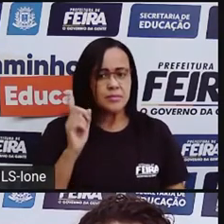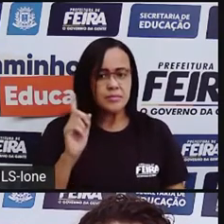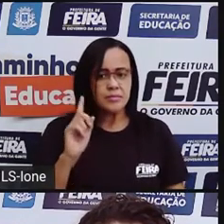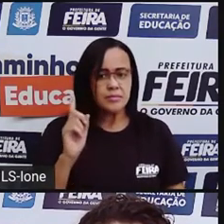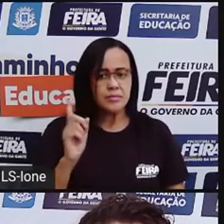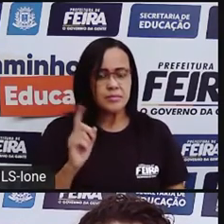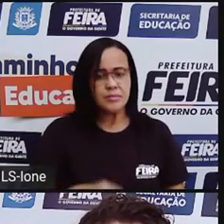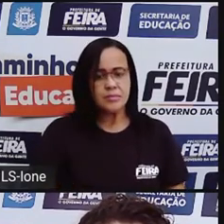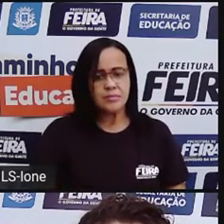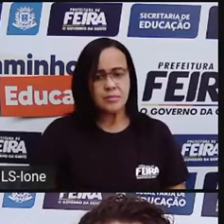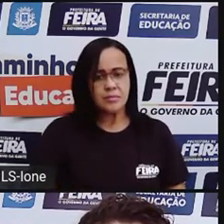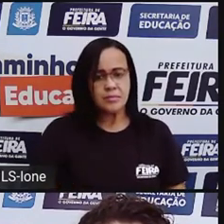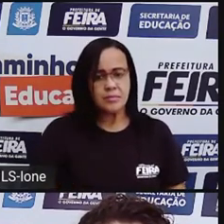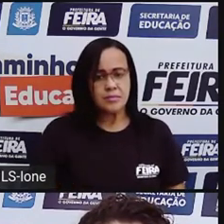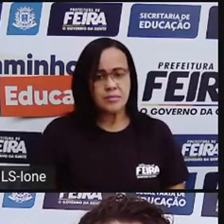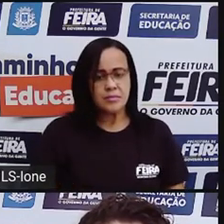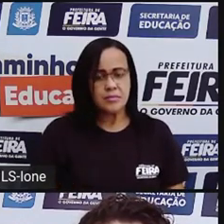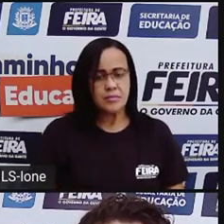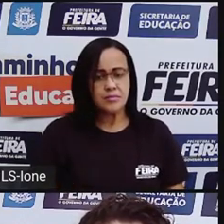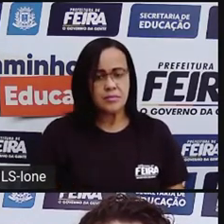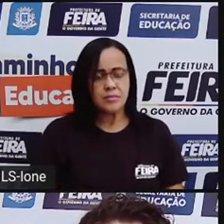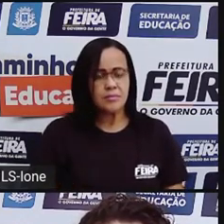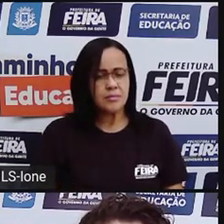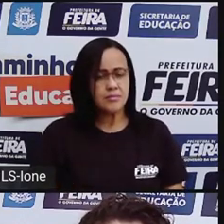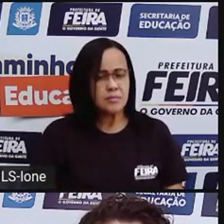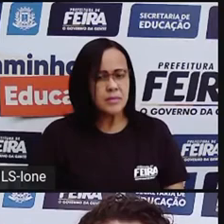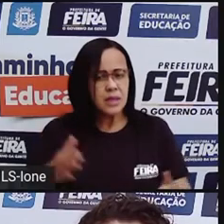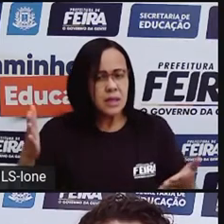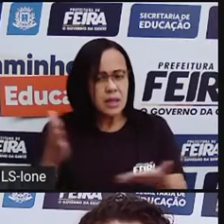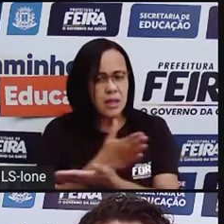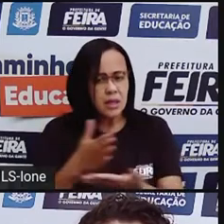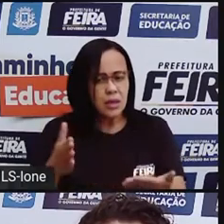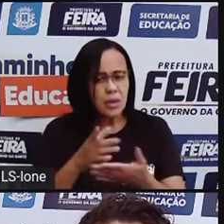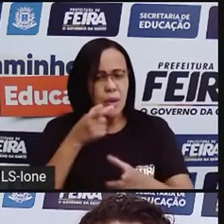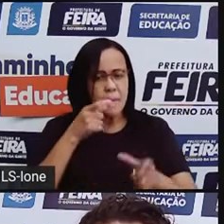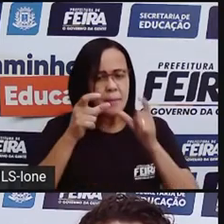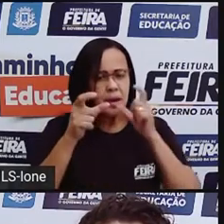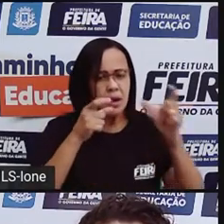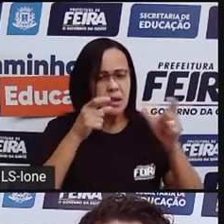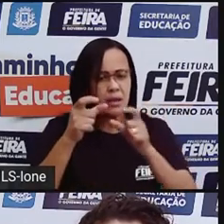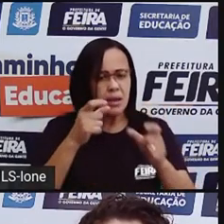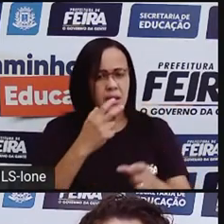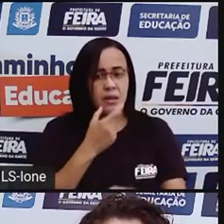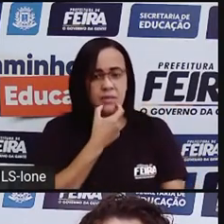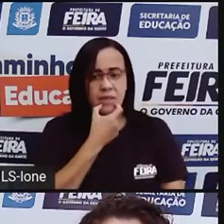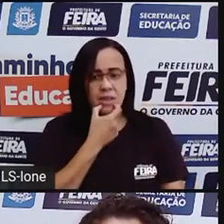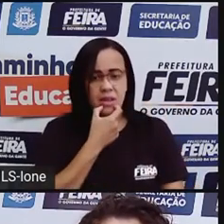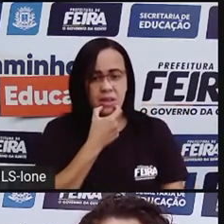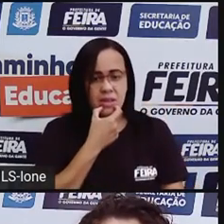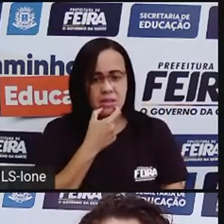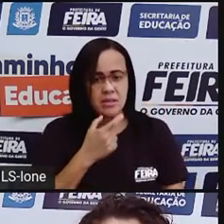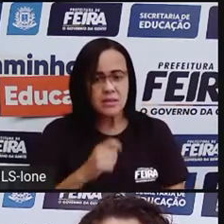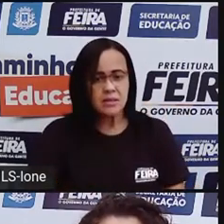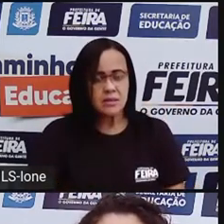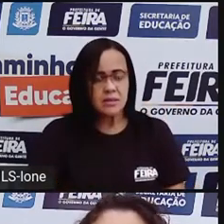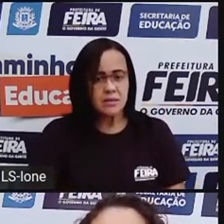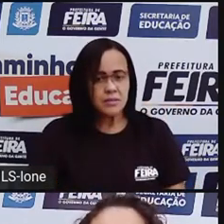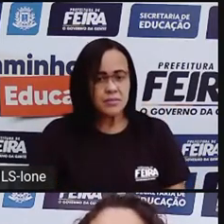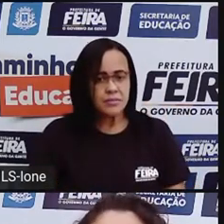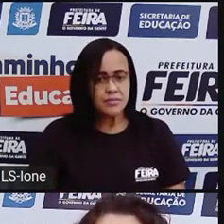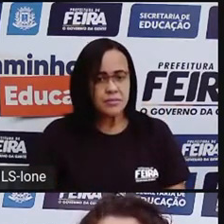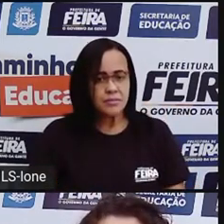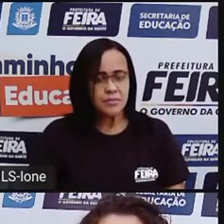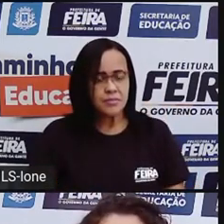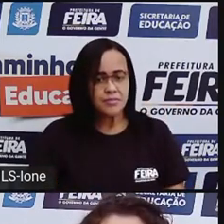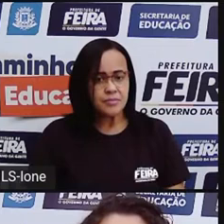já ouviram algumas palavras em inglês que referem-se a cumprimento. Bora ver se vocês já conhecem essas palavras que eu trouxe?